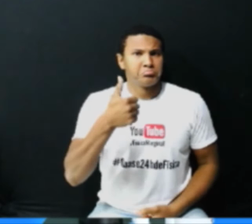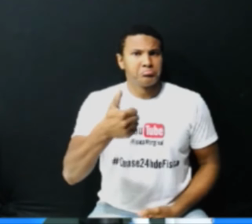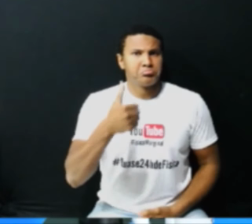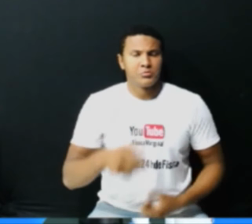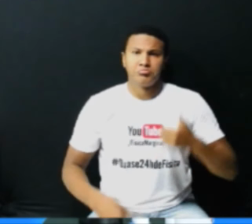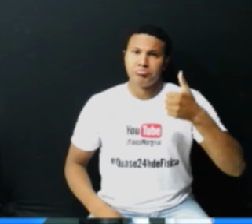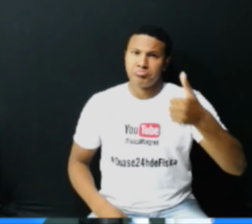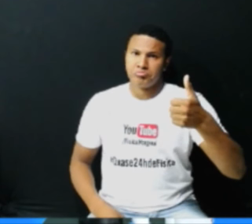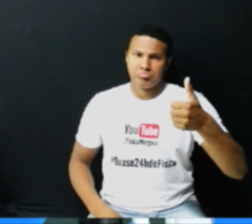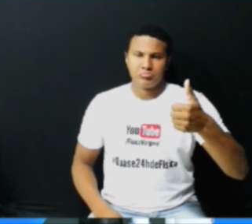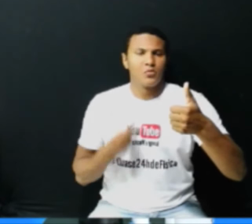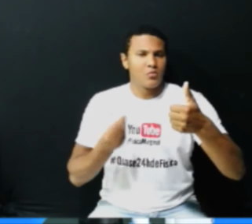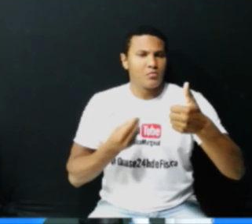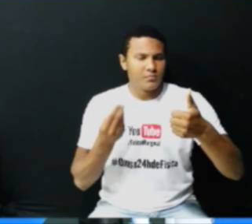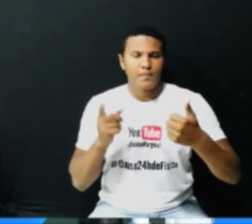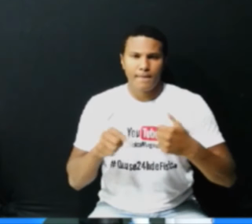redondinhas, perfeitinhas.